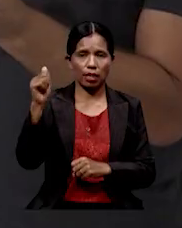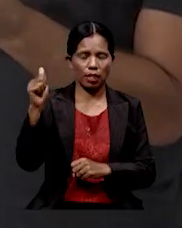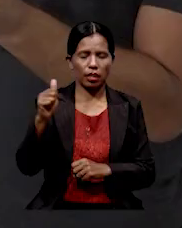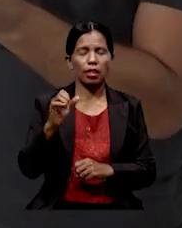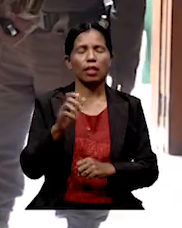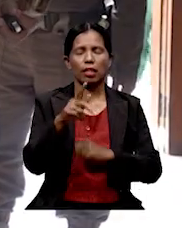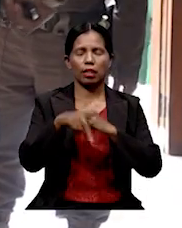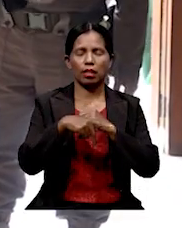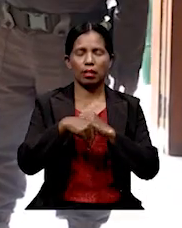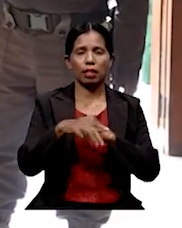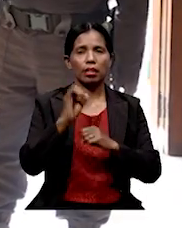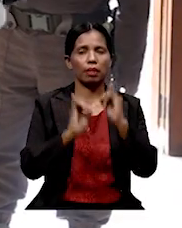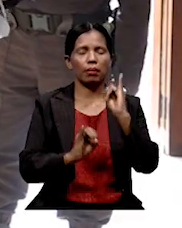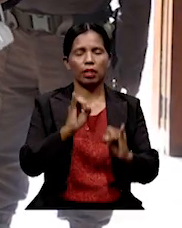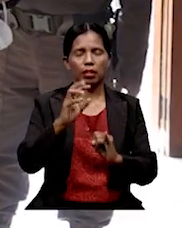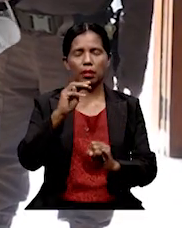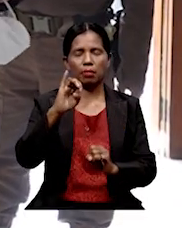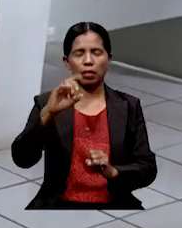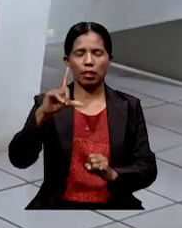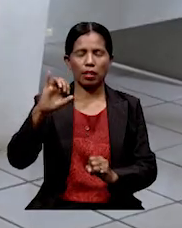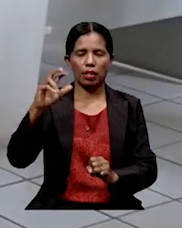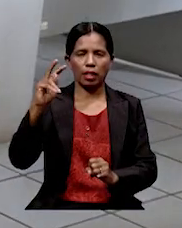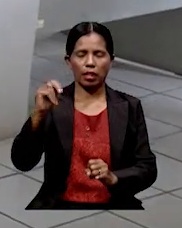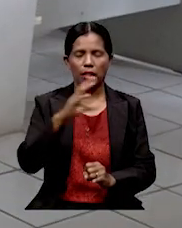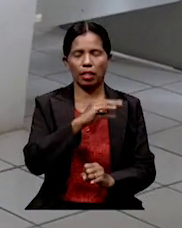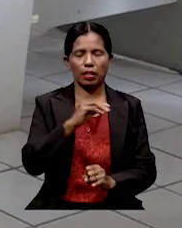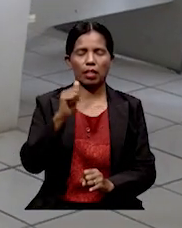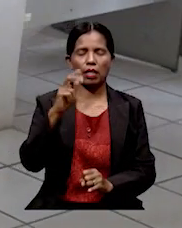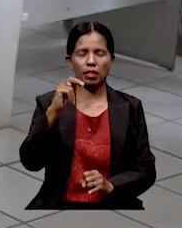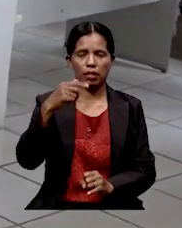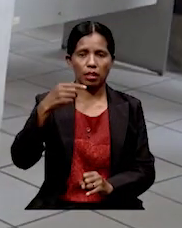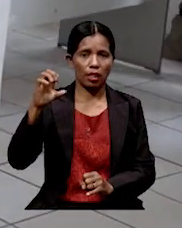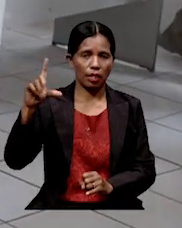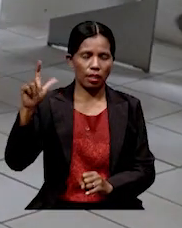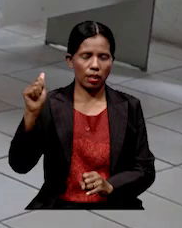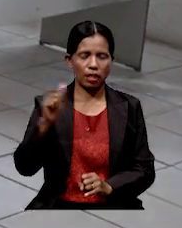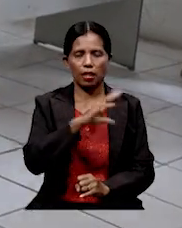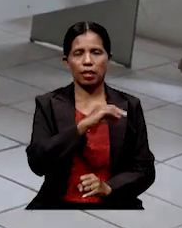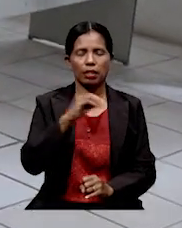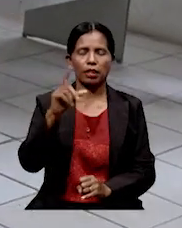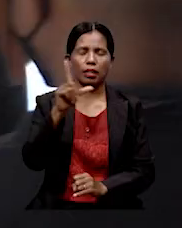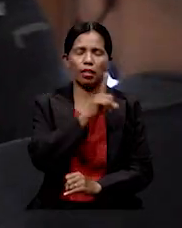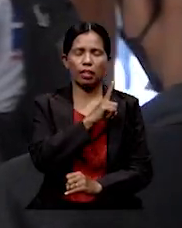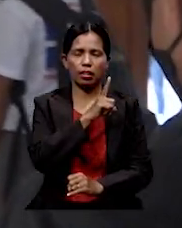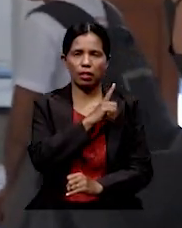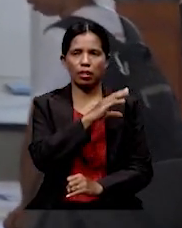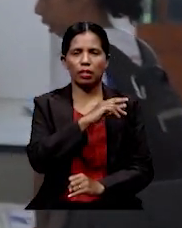Independente Milena Pires. Ângela Freitas. Felisberto Araújo Duarte. Lere Anantimur No